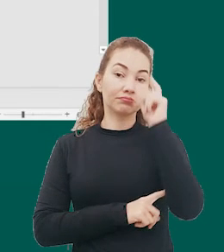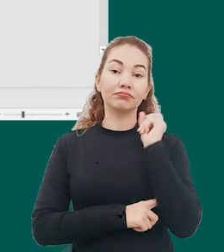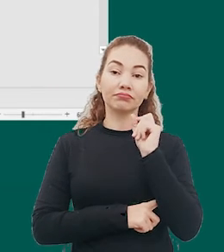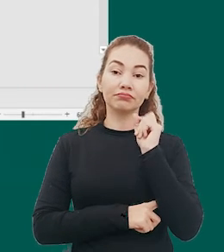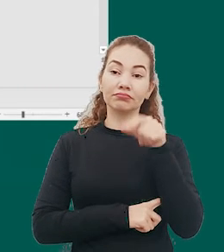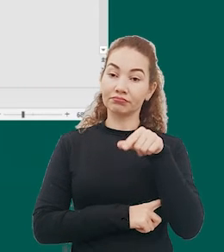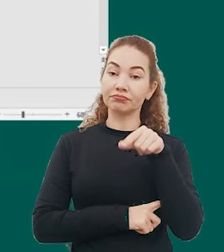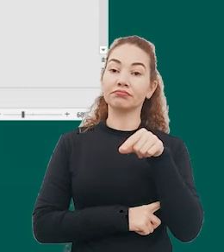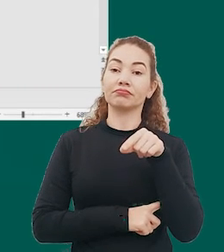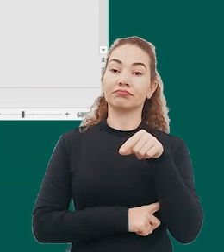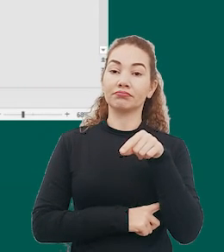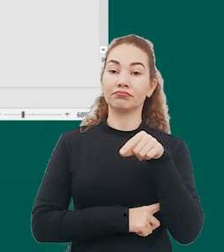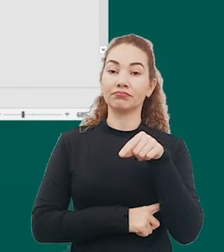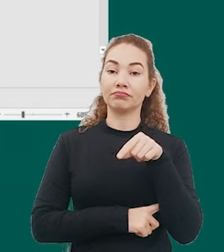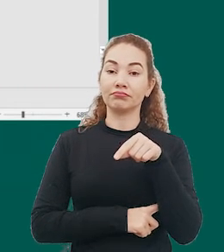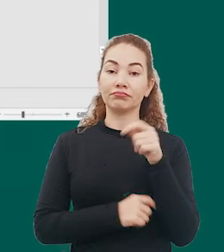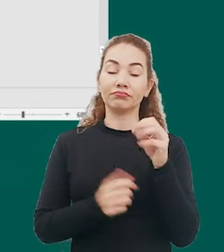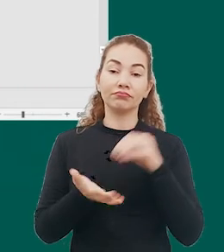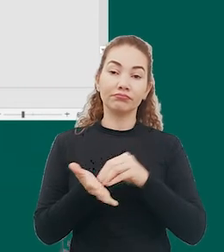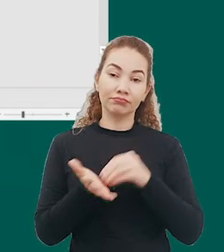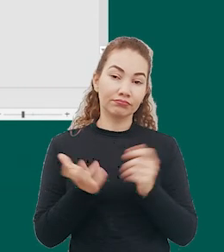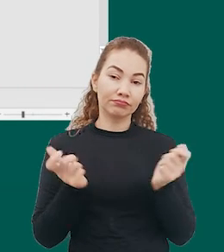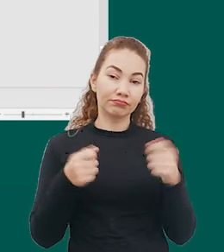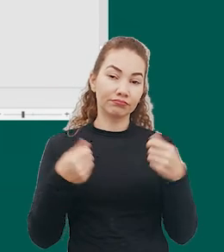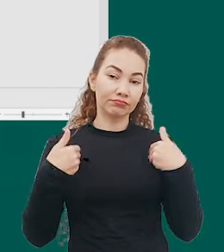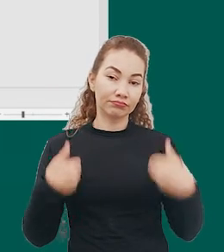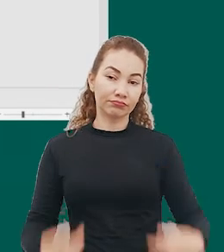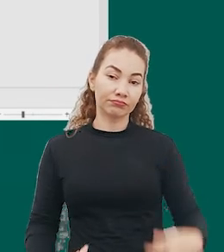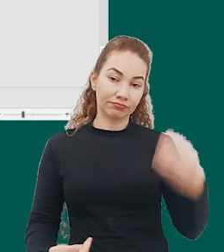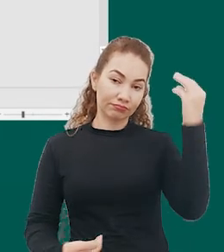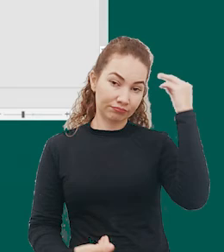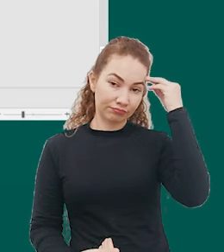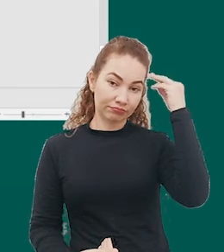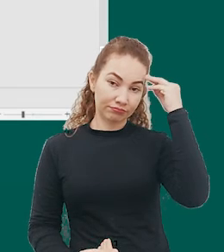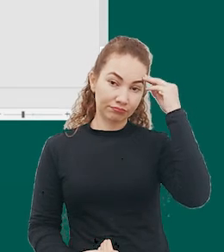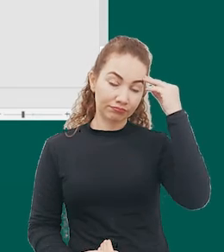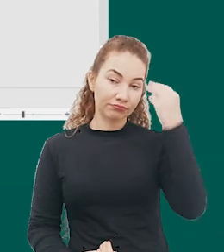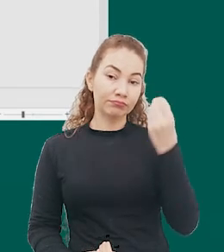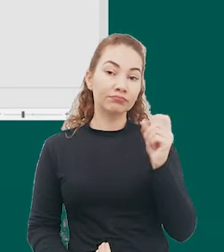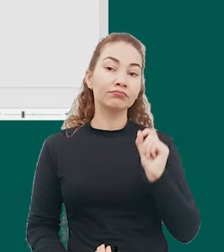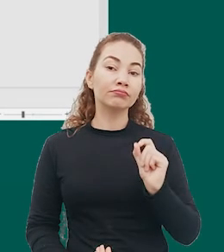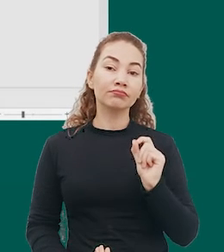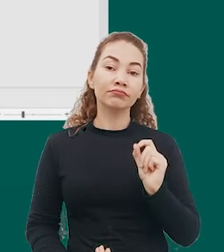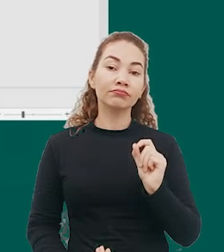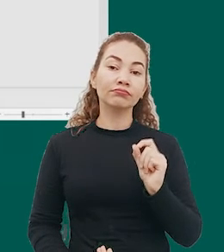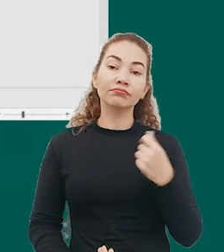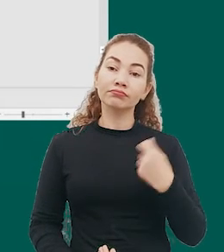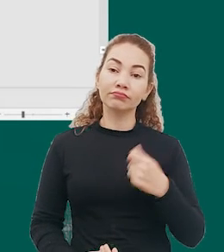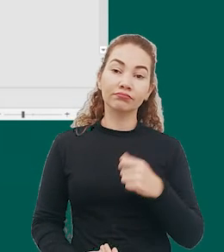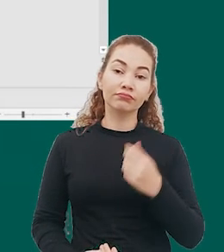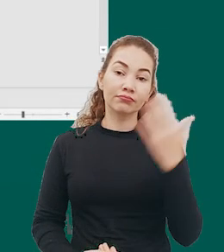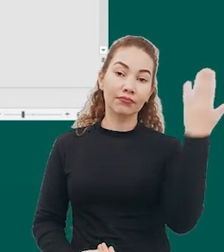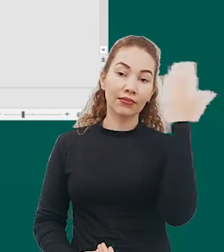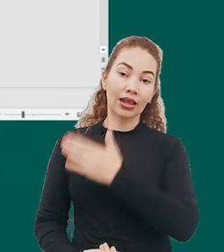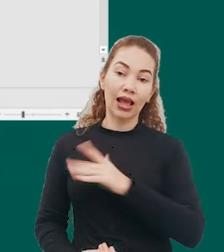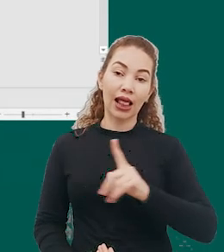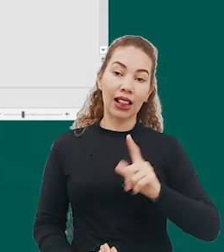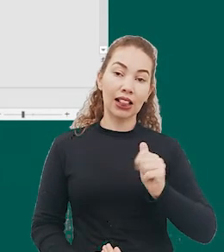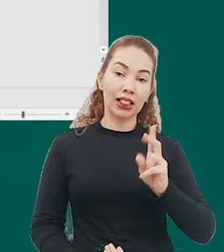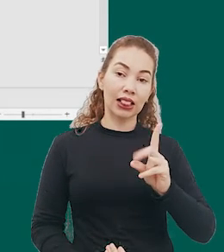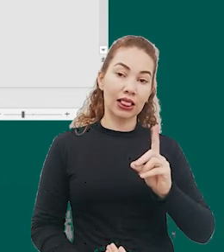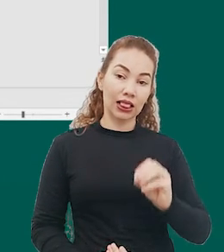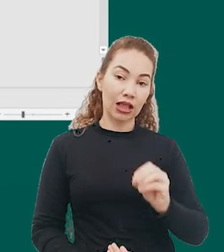que esse incapacitado físico ou mentalmente, ele precisa ter um laudo